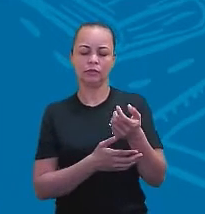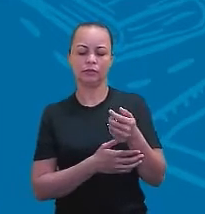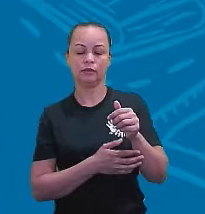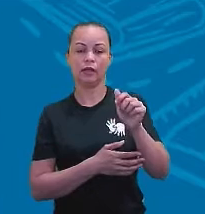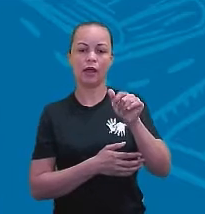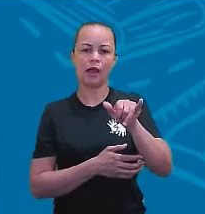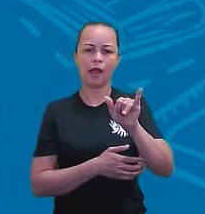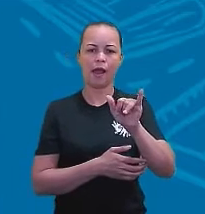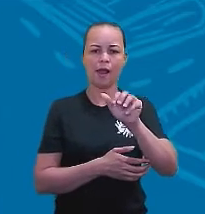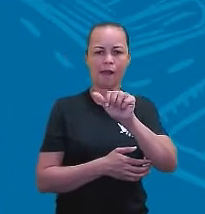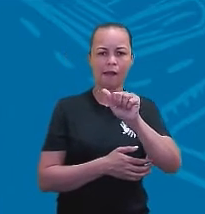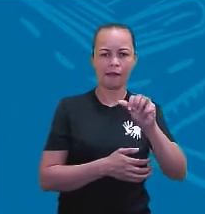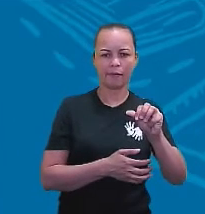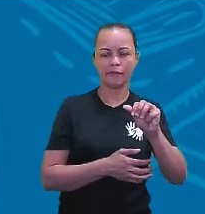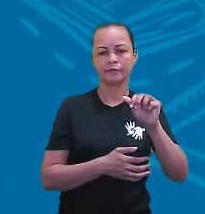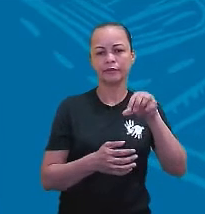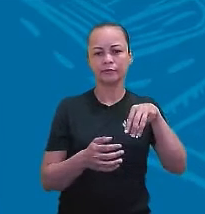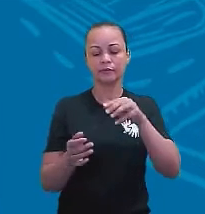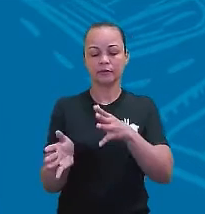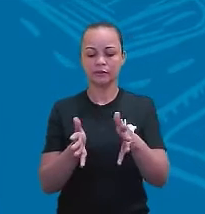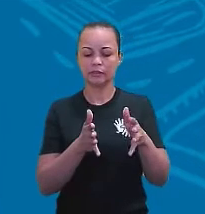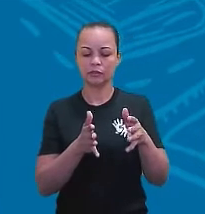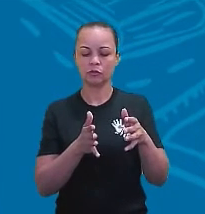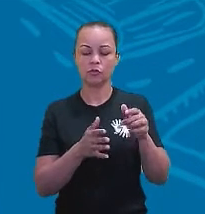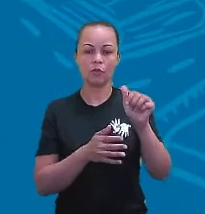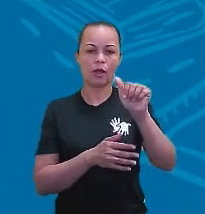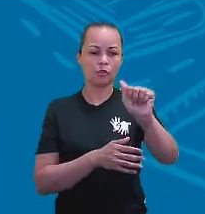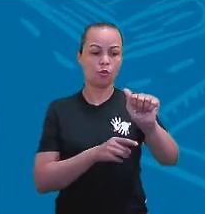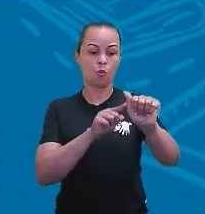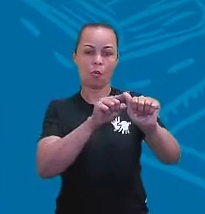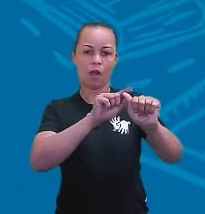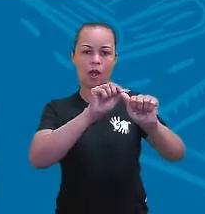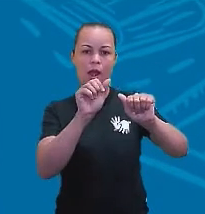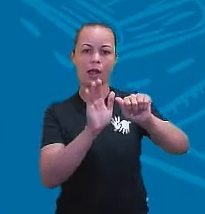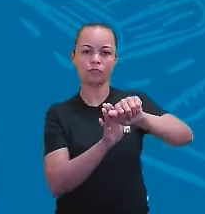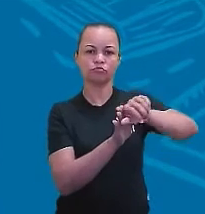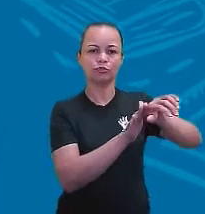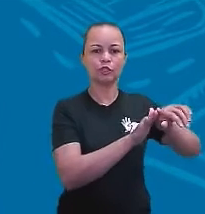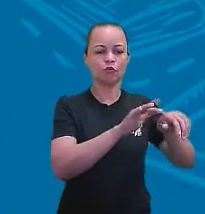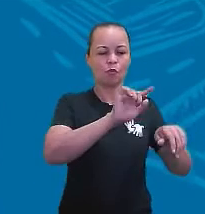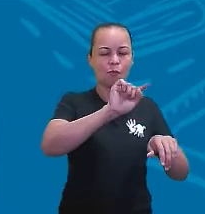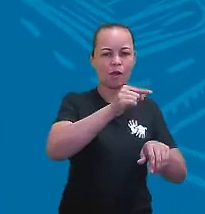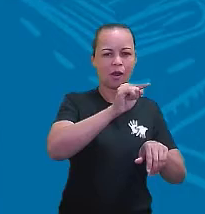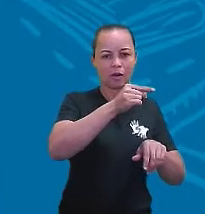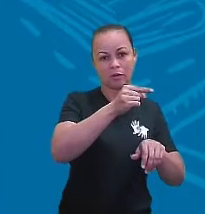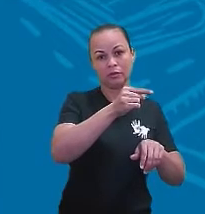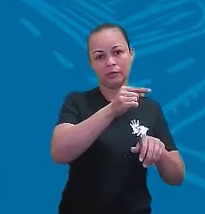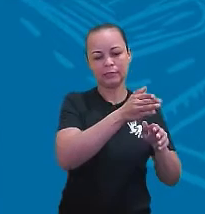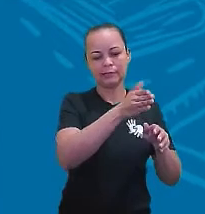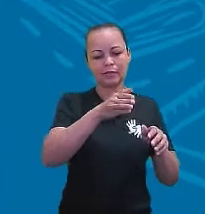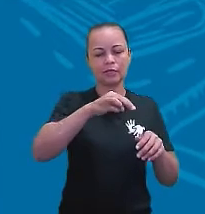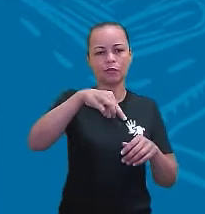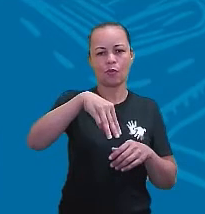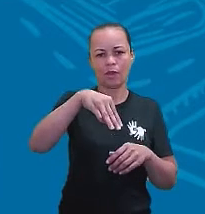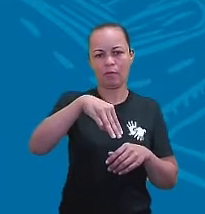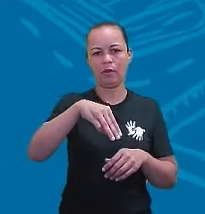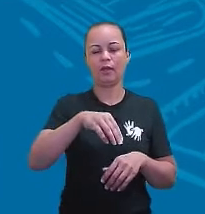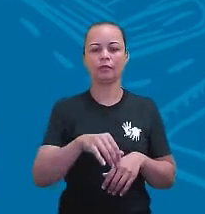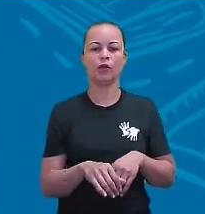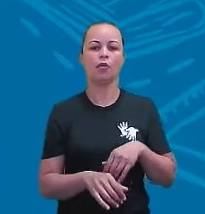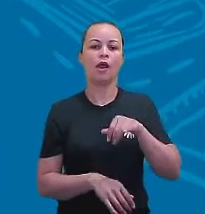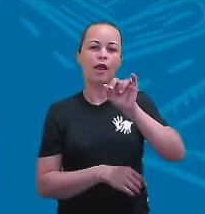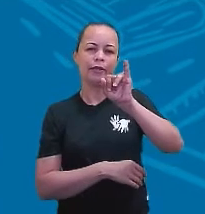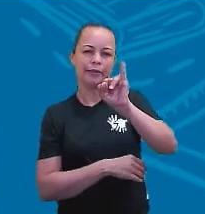meu sujeito, I. No lugar do A, eu vou colocar o apóstrofo e em seguida a letra M. Então, eu costumo dizer